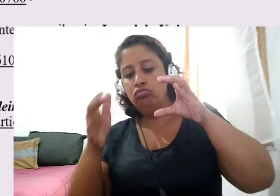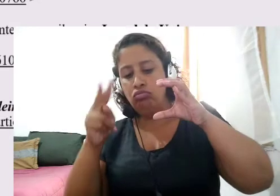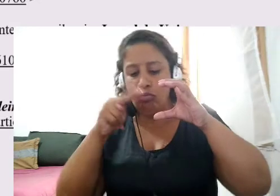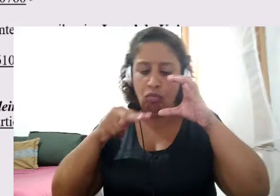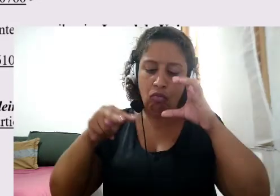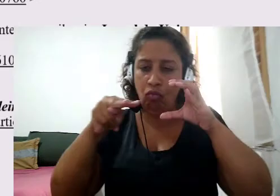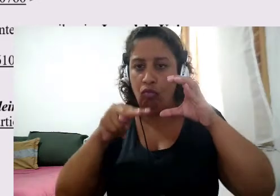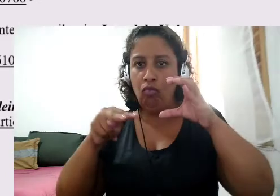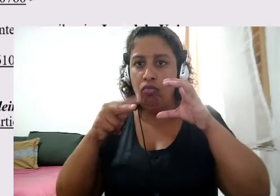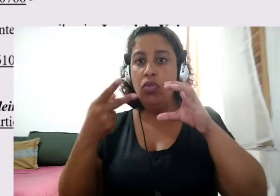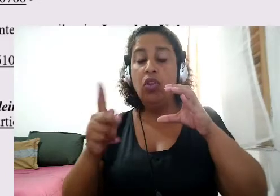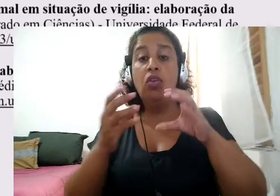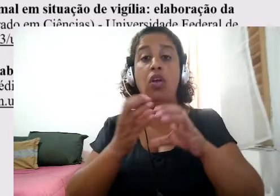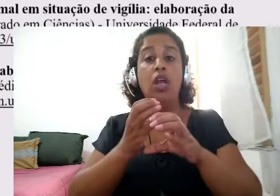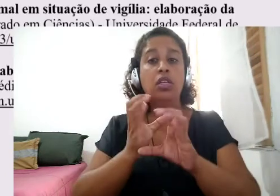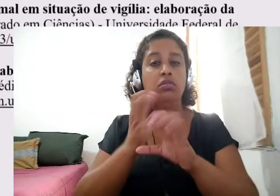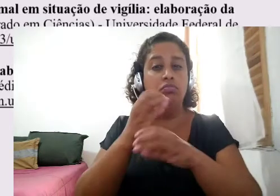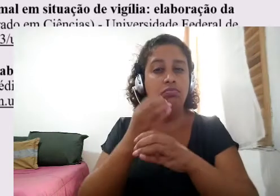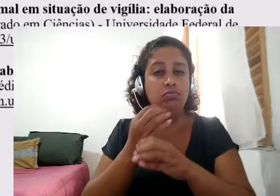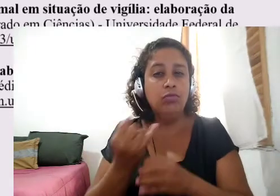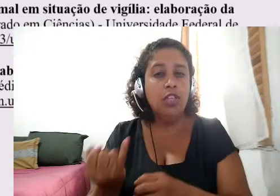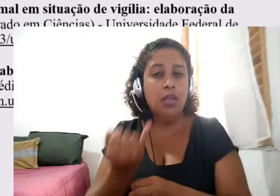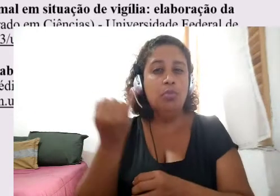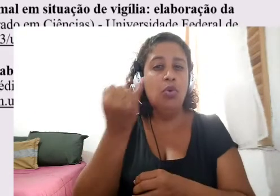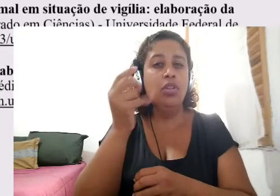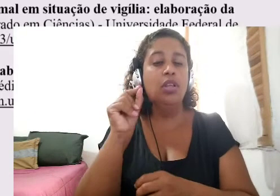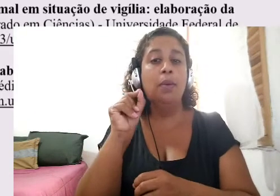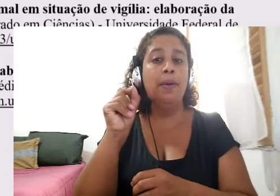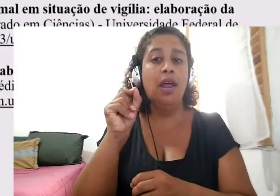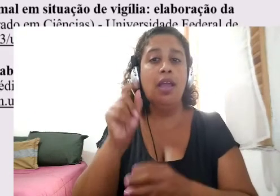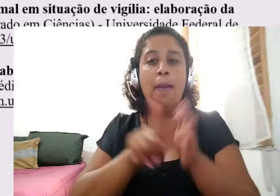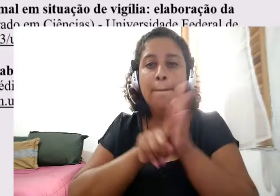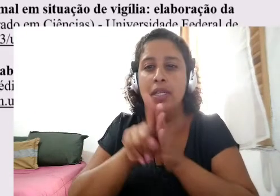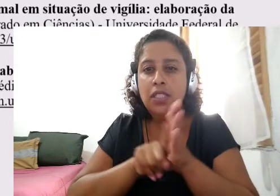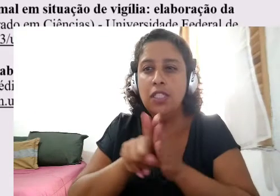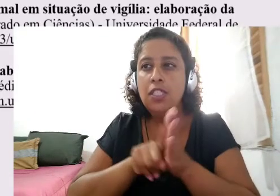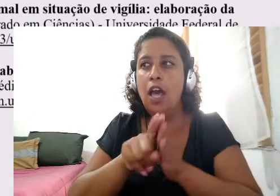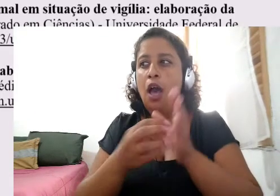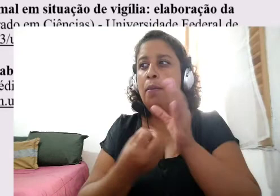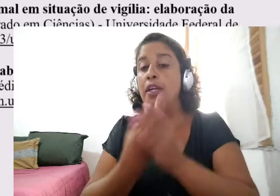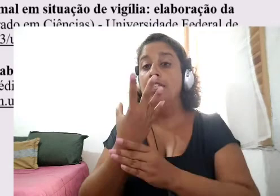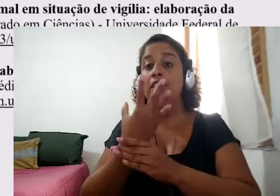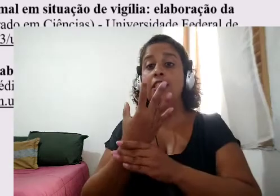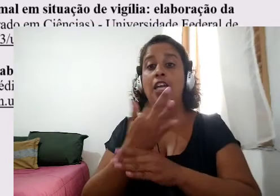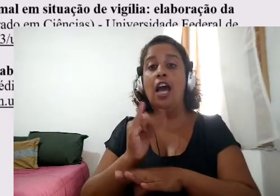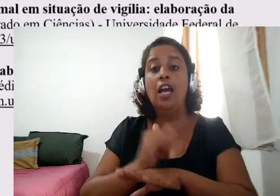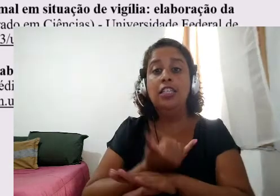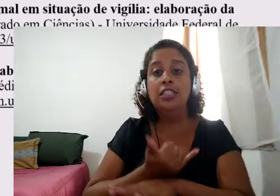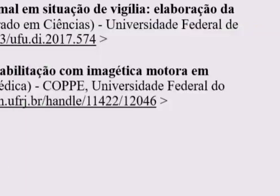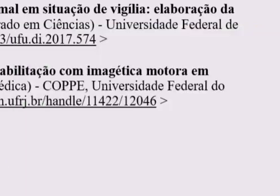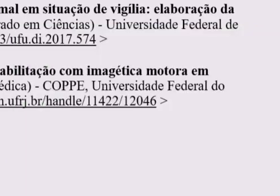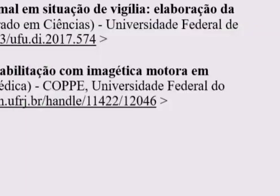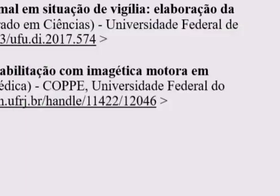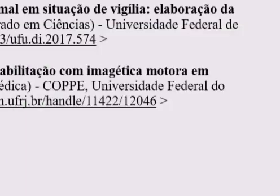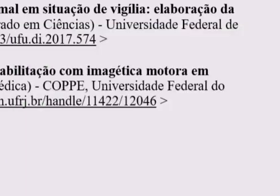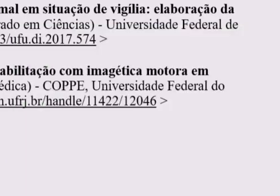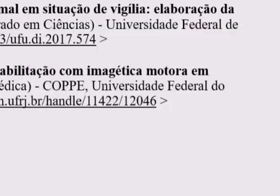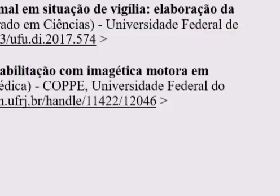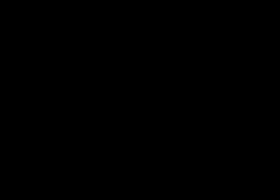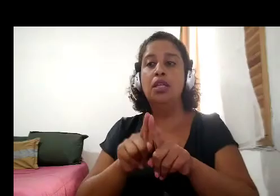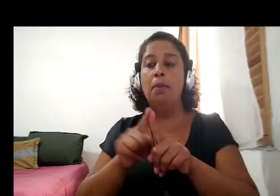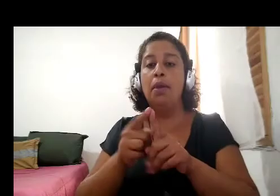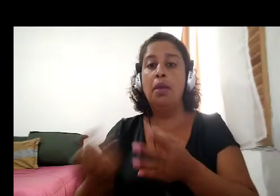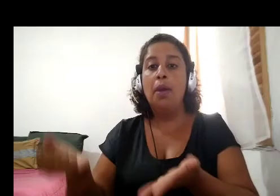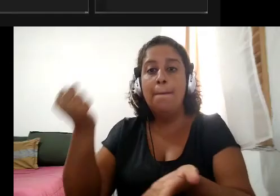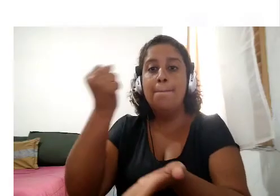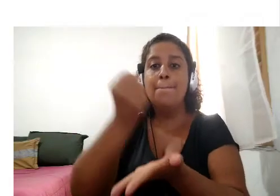são as referências que a gente utilizou. E agora a gente vai passar um videozinho mostrando de uma forma um pouco mais didática como é que acontece esses potenciais inibitórios e